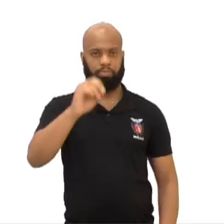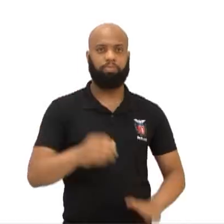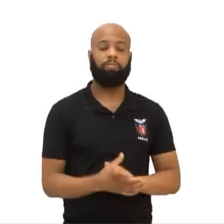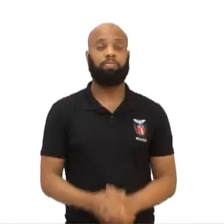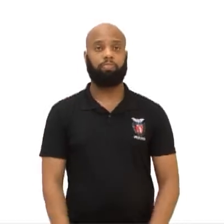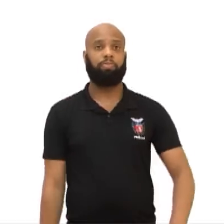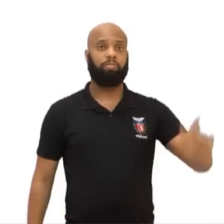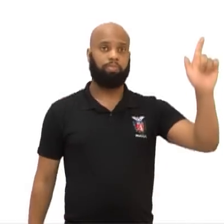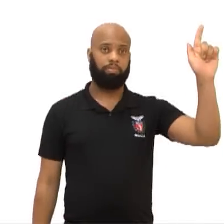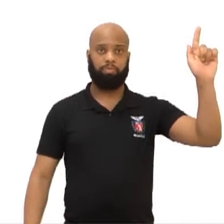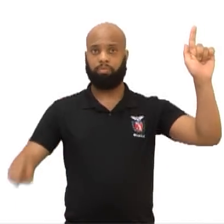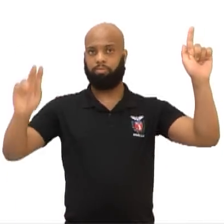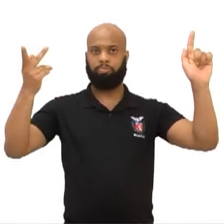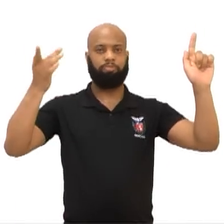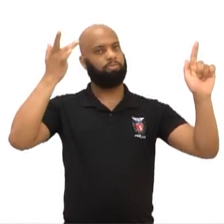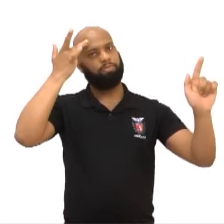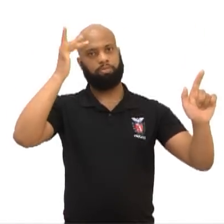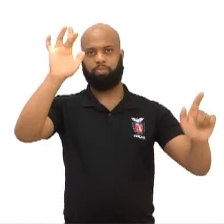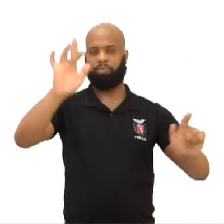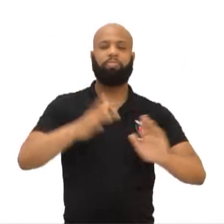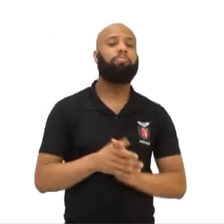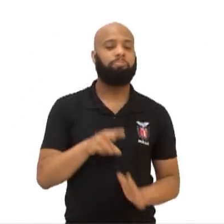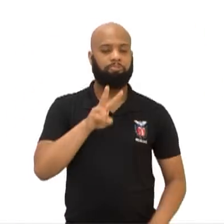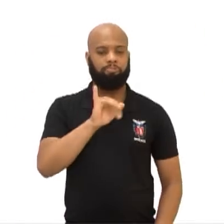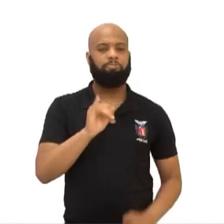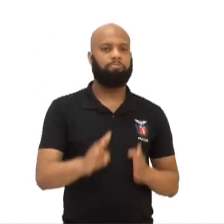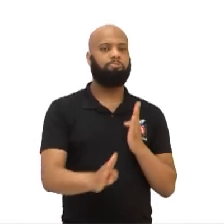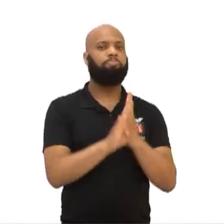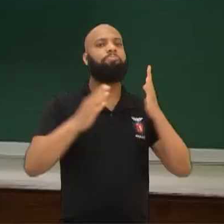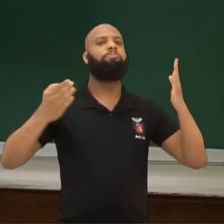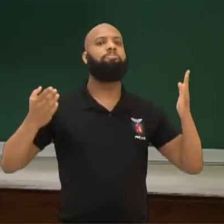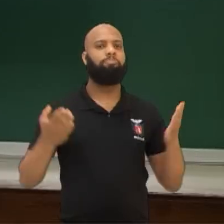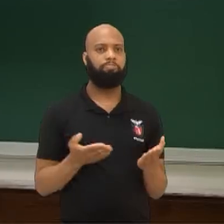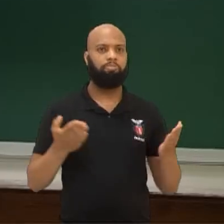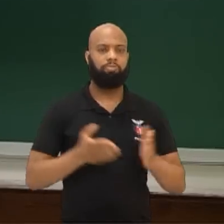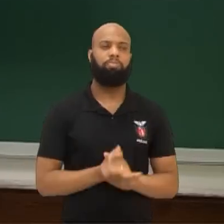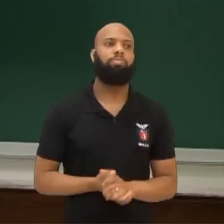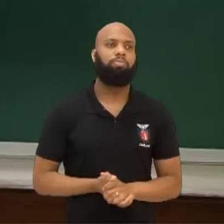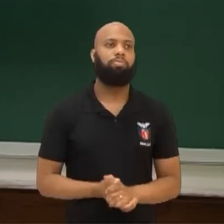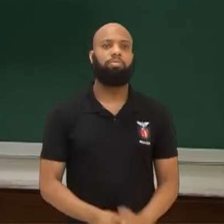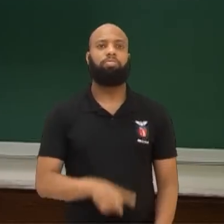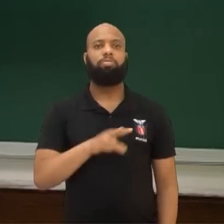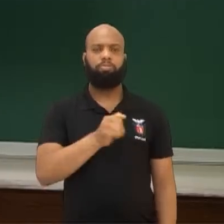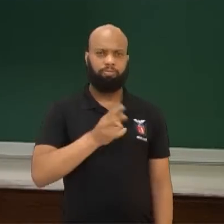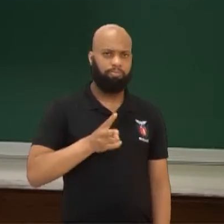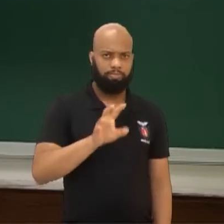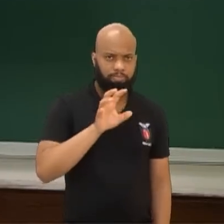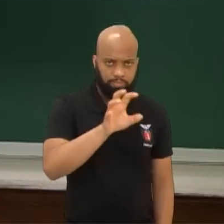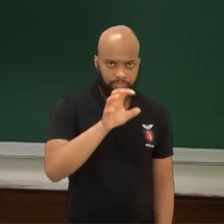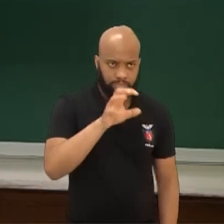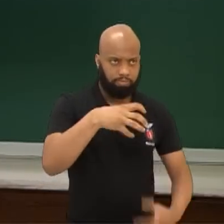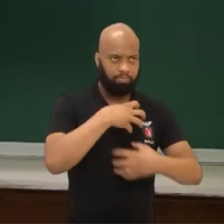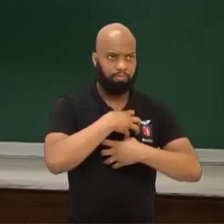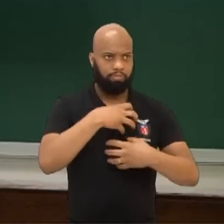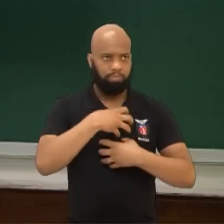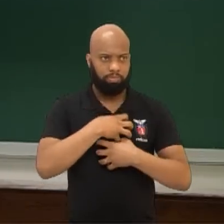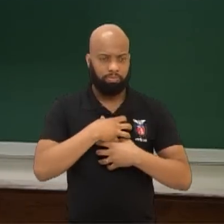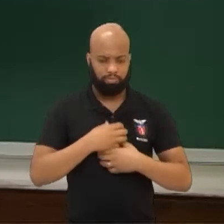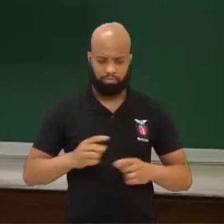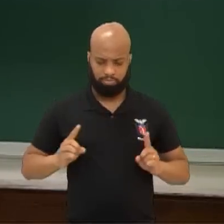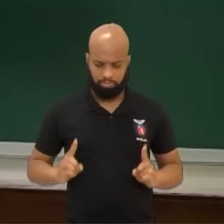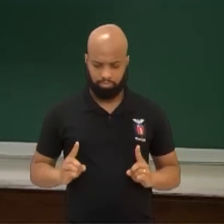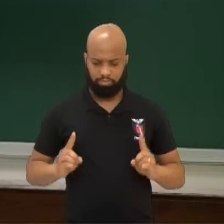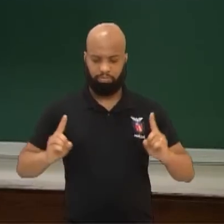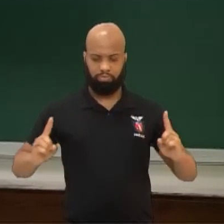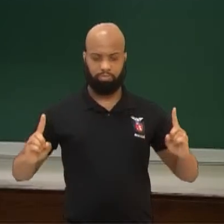E o GH é o que nós precisamos calcular. Vai ser sempre nessa proporção, professor? Vai ser